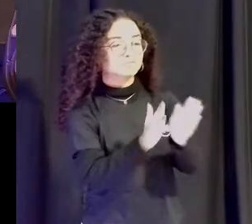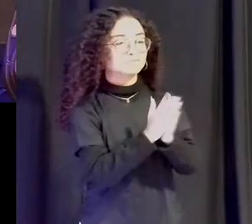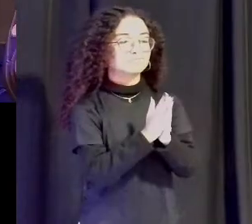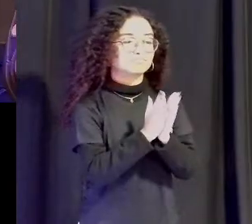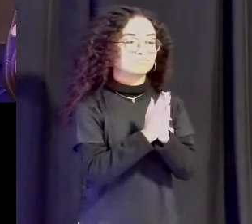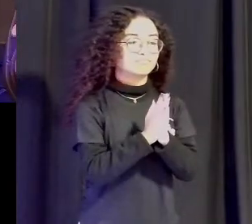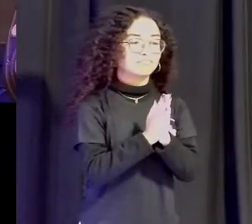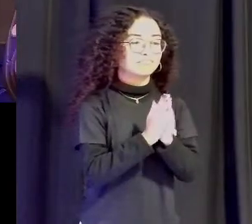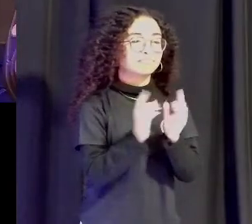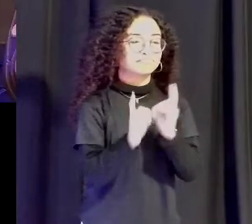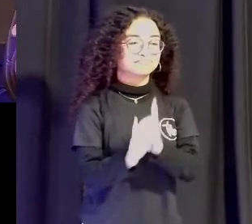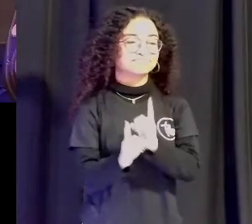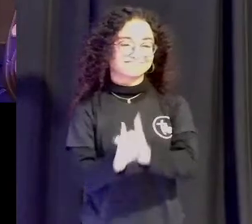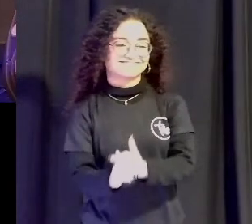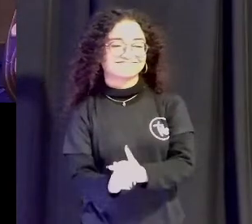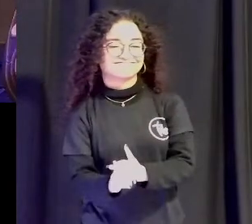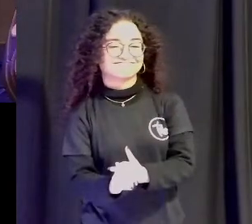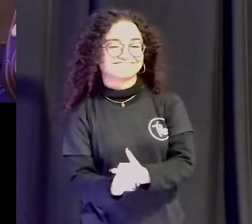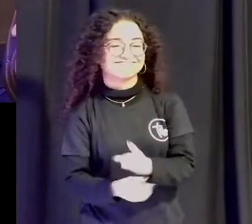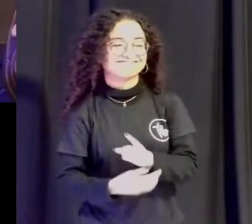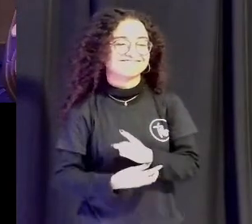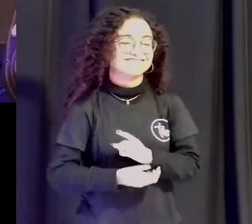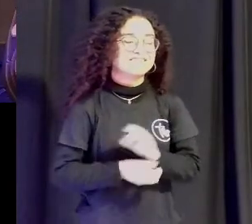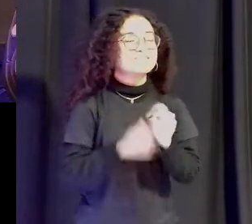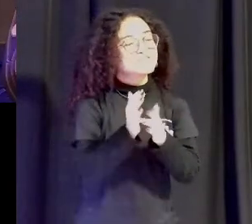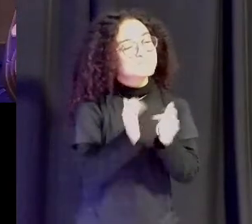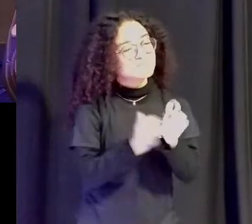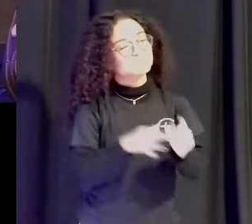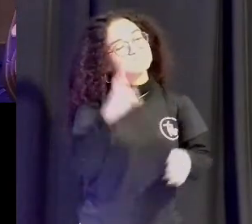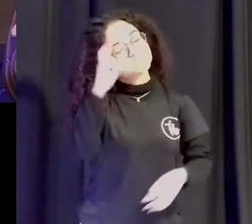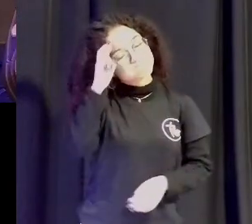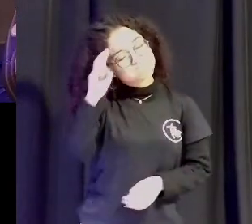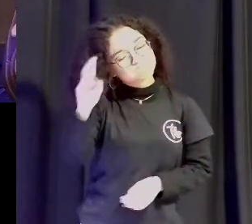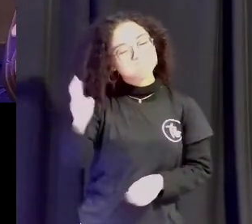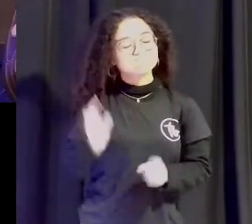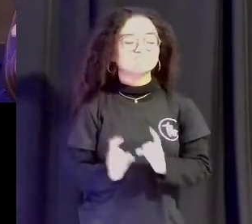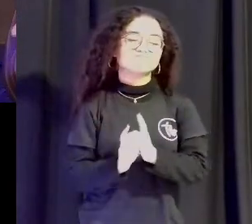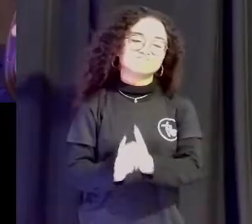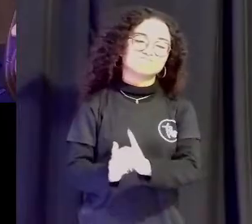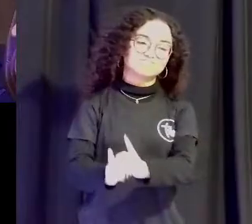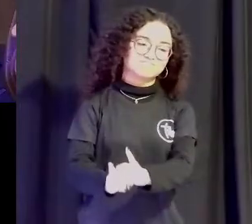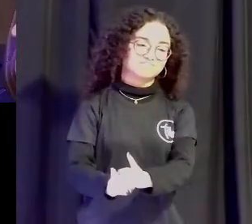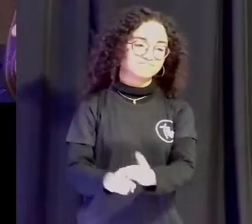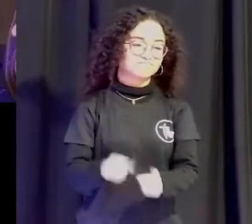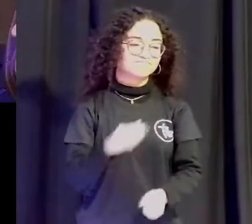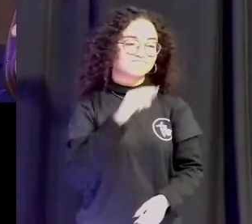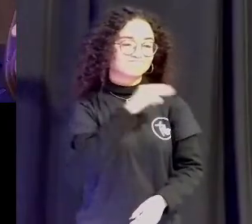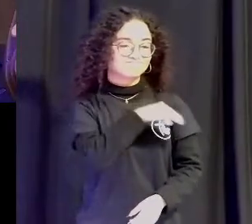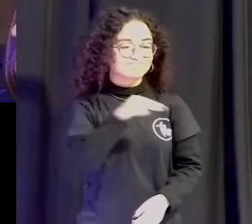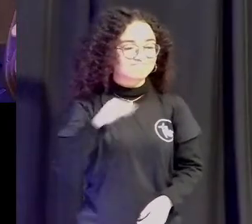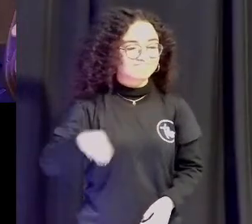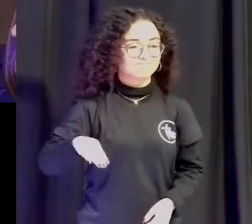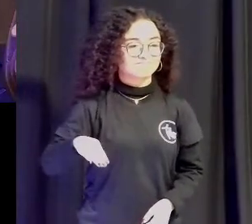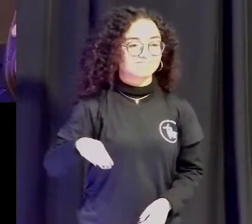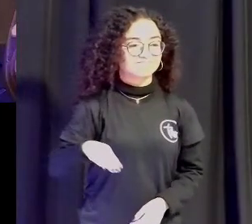Este Jesus, Senhor dos seus discípulos, mestre dos seus discípulos, estava